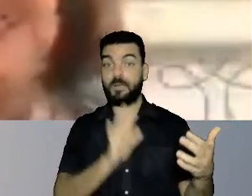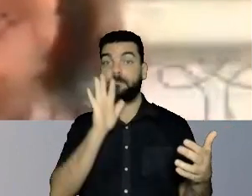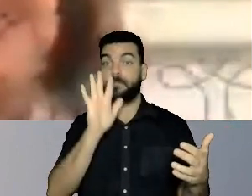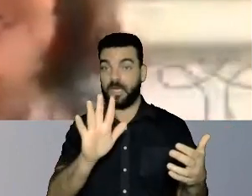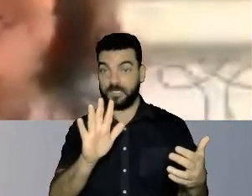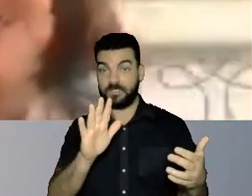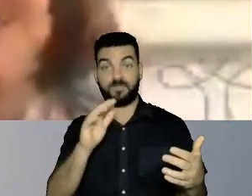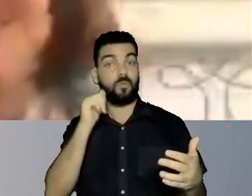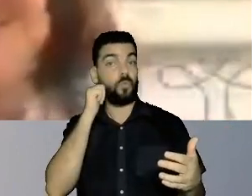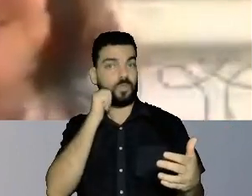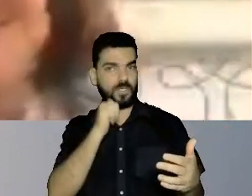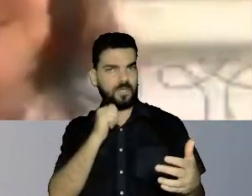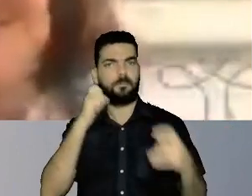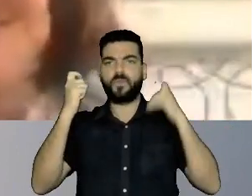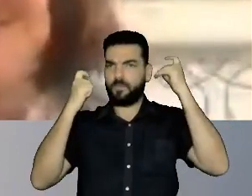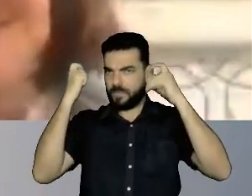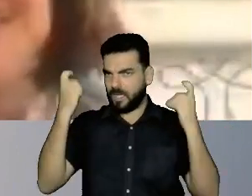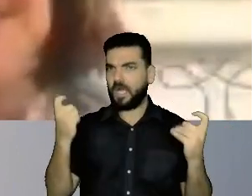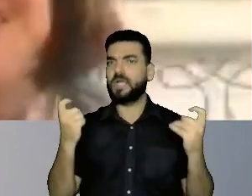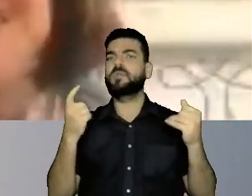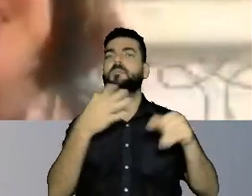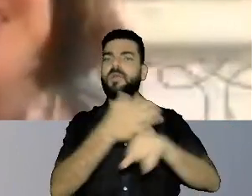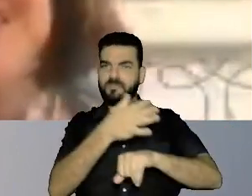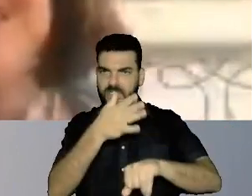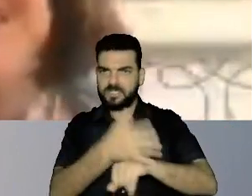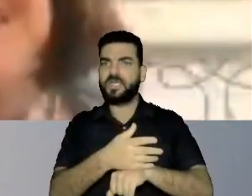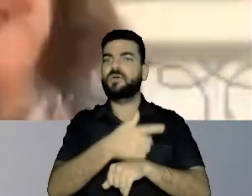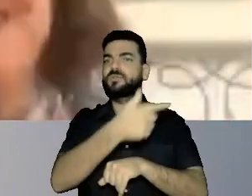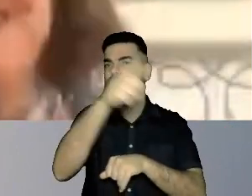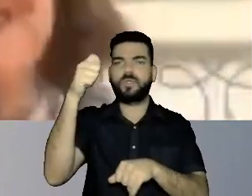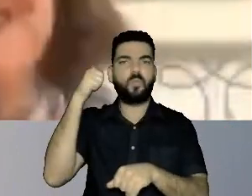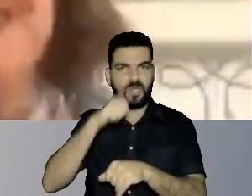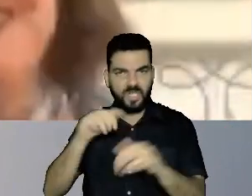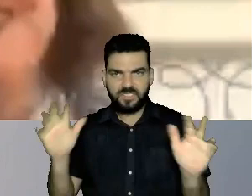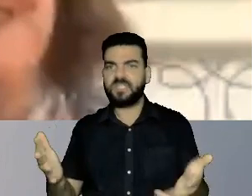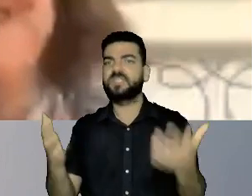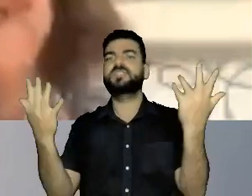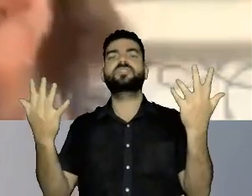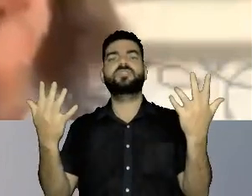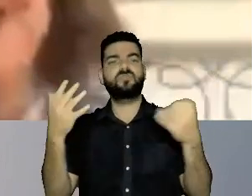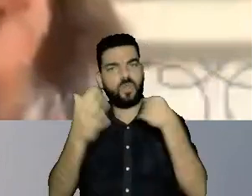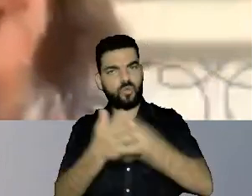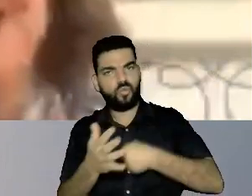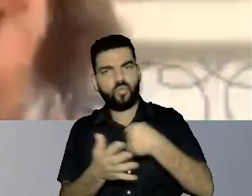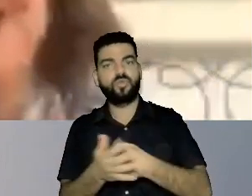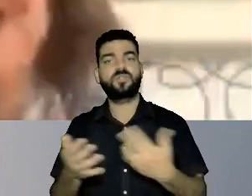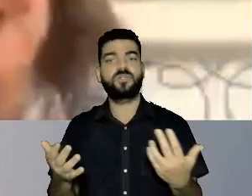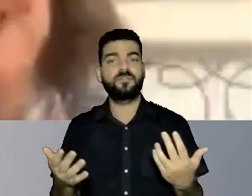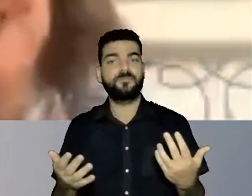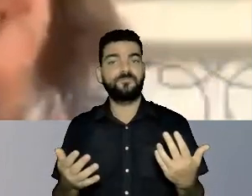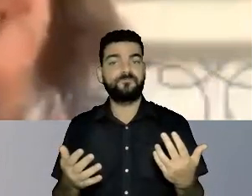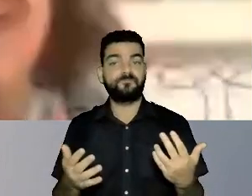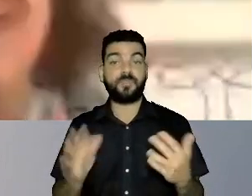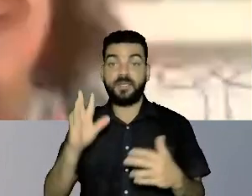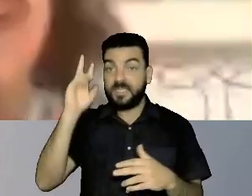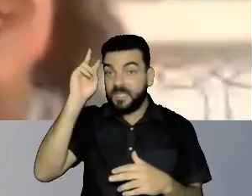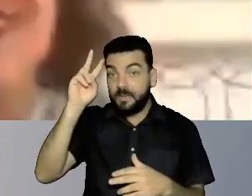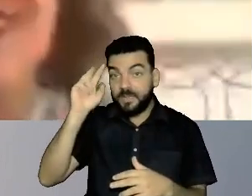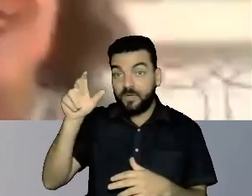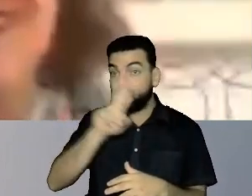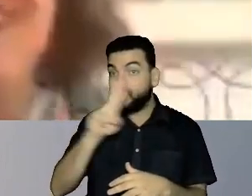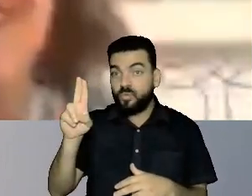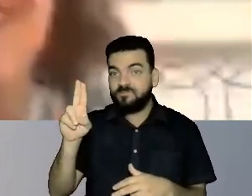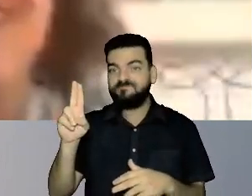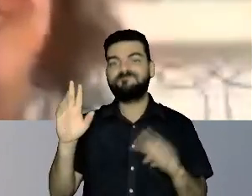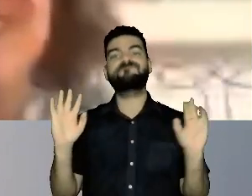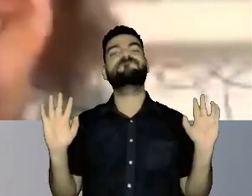mulher que vive esse universo como ela, e é uma mulher que se preocupa com a participação das outras mulheres